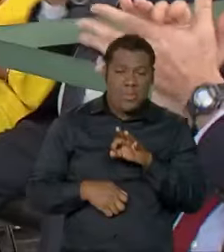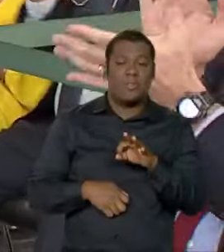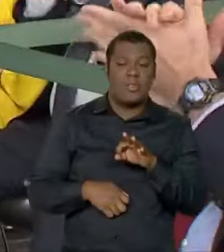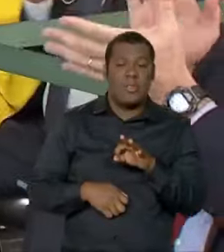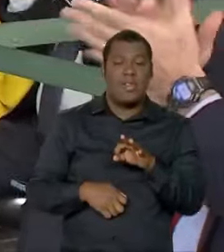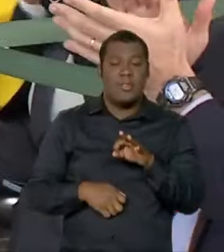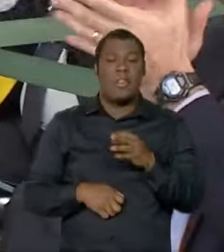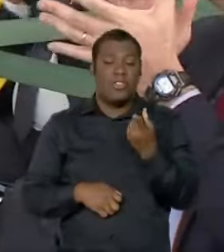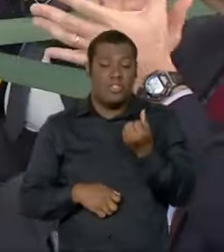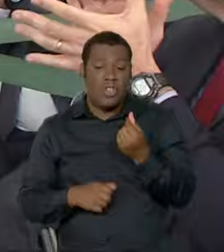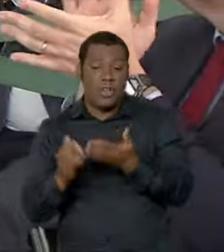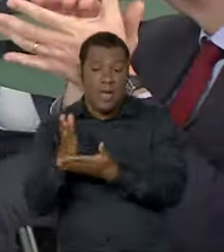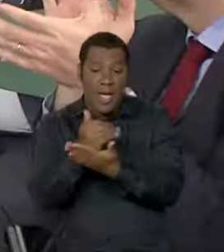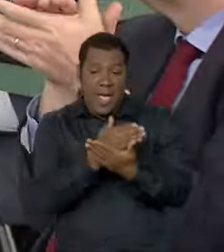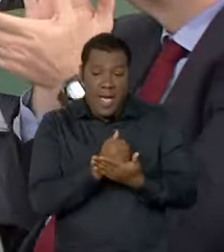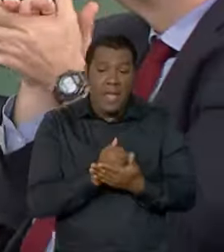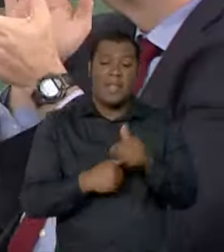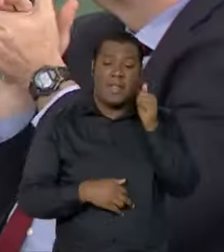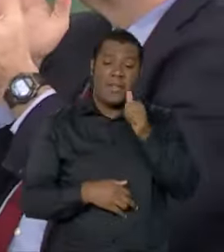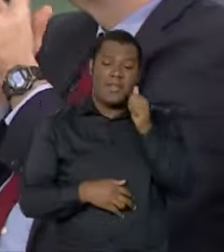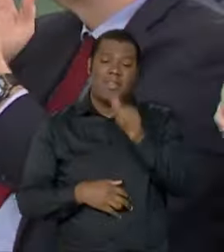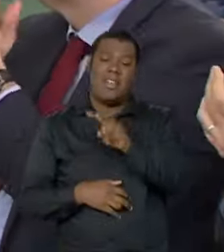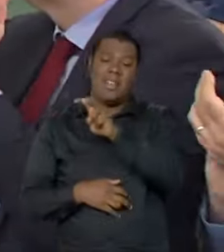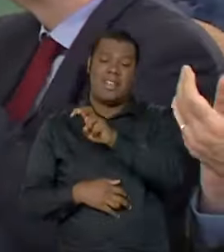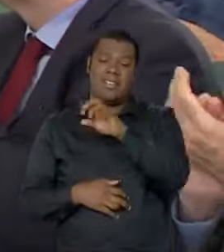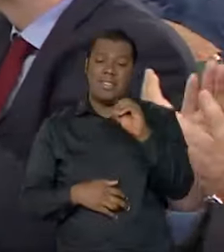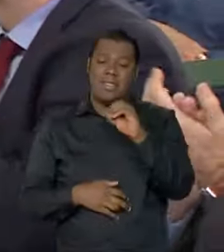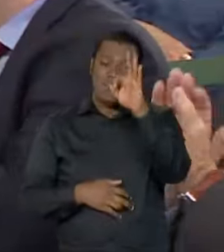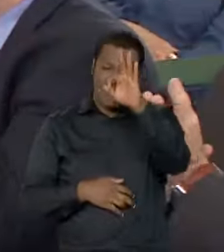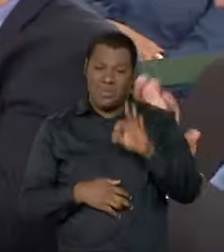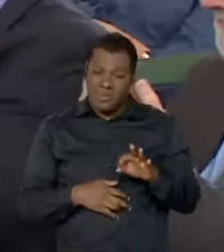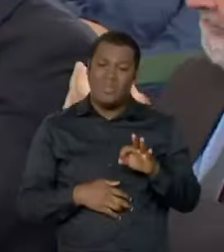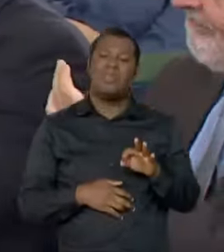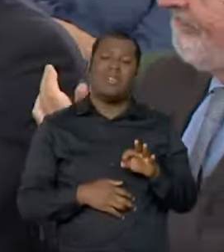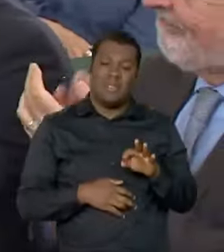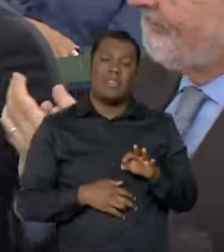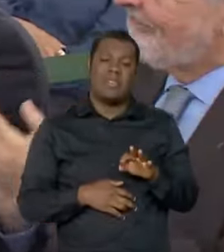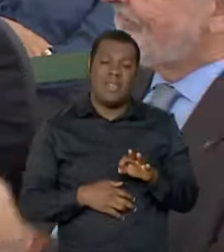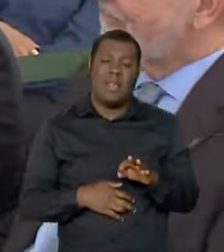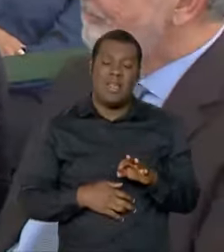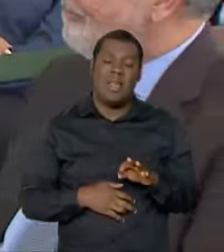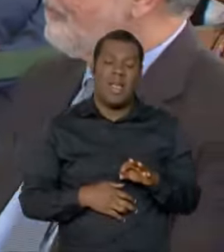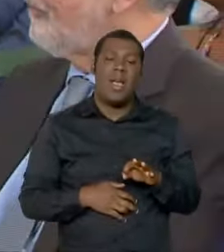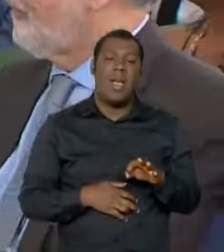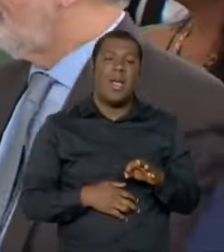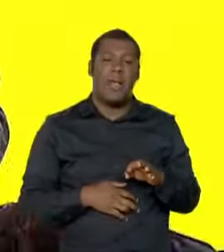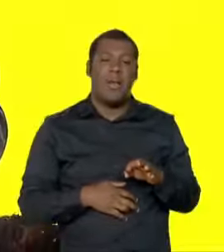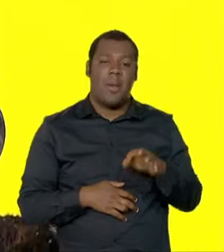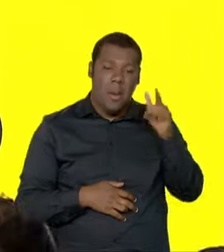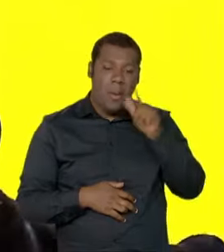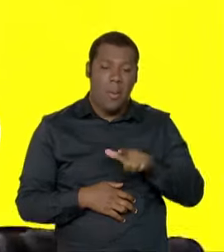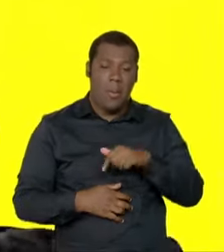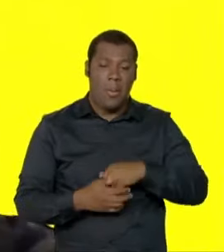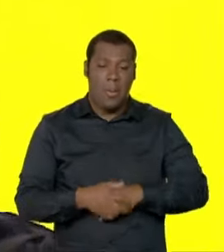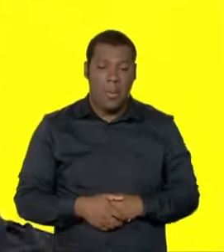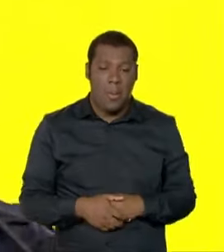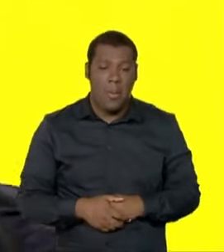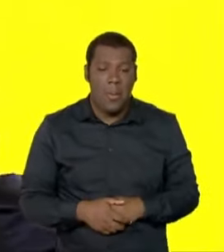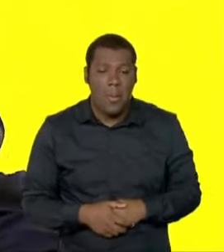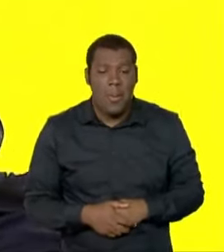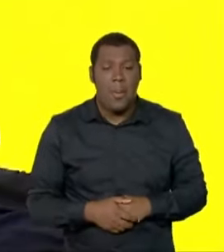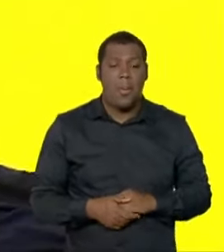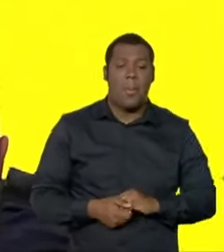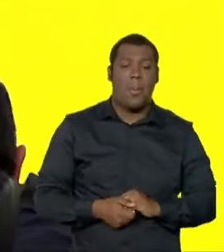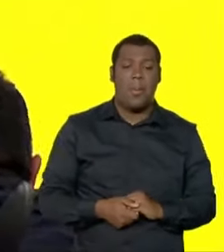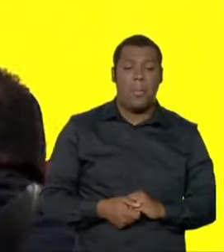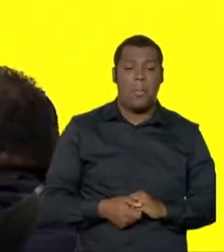né? Não é um benefício, não, é porque geralmente as mulheres são melhores pagadoras. Eu creio, presidente, de tudo que o senhor